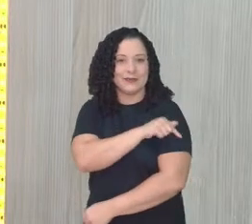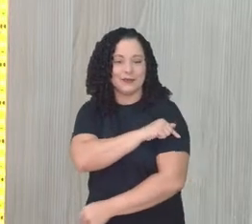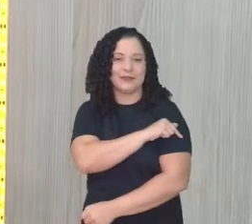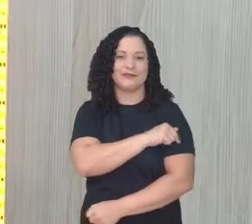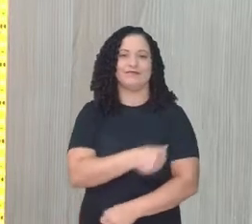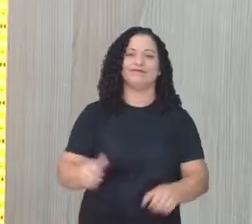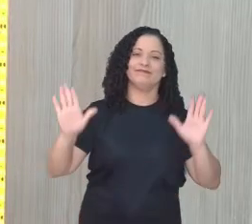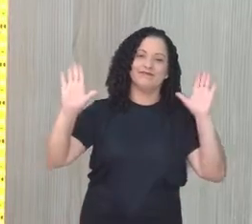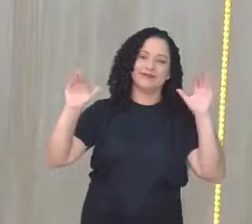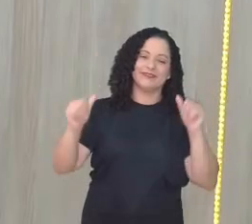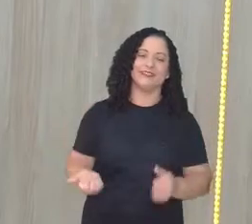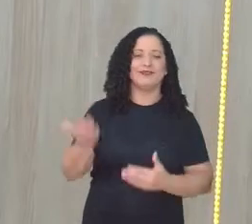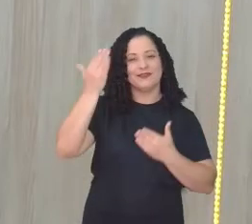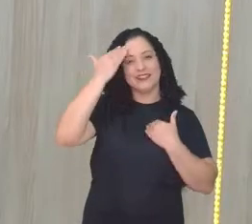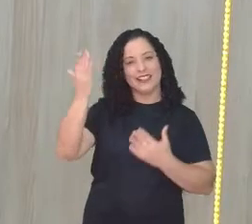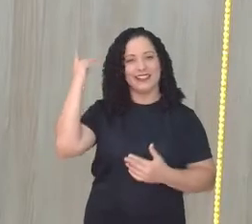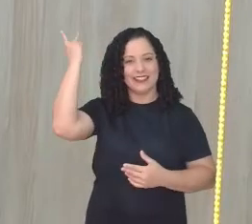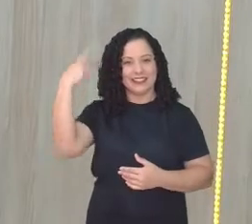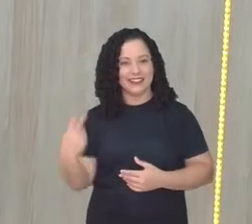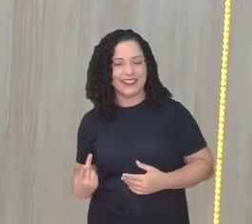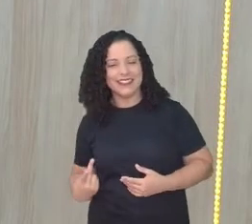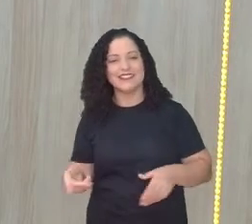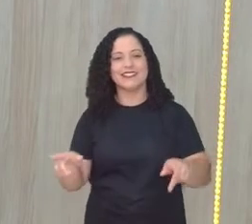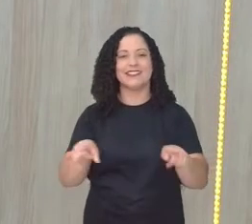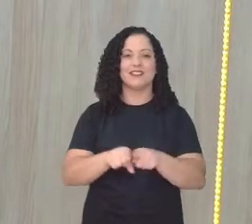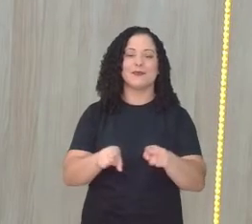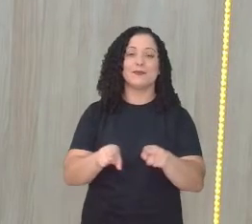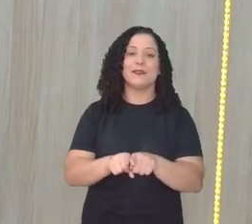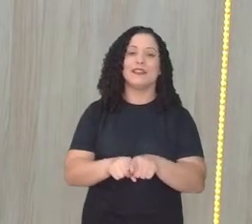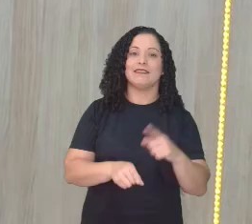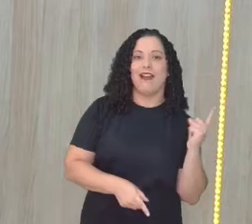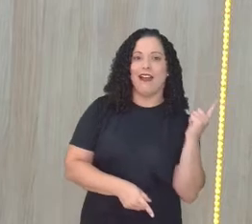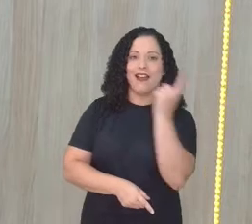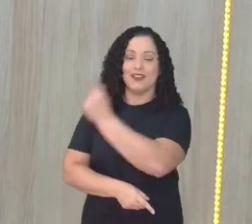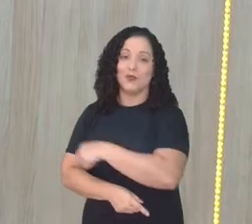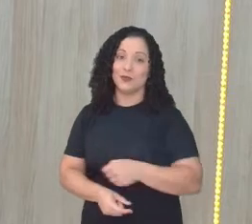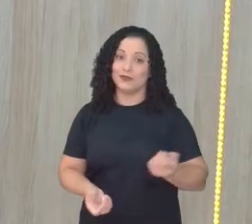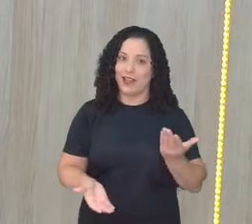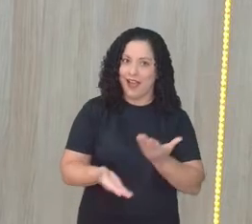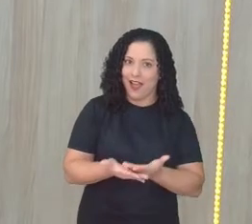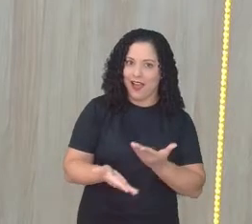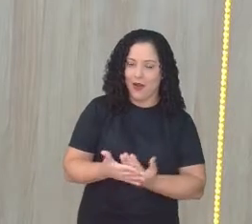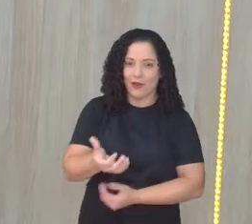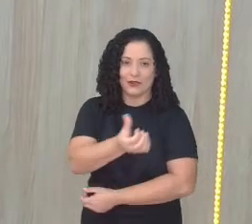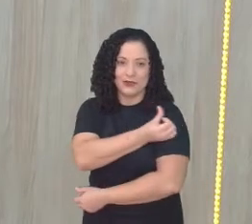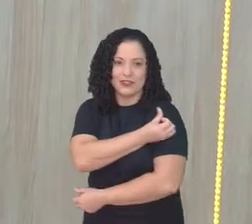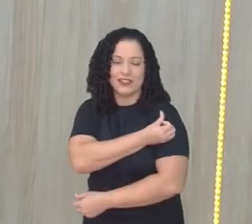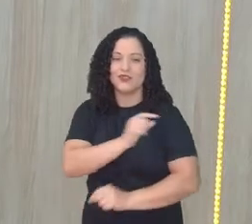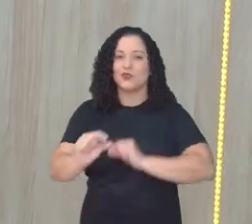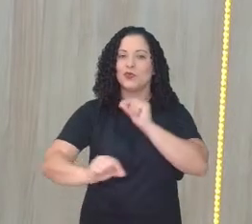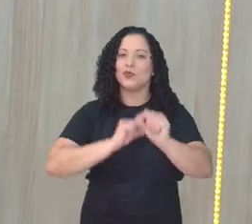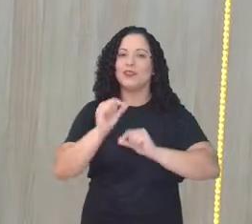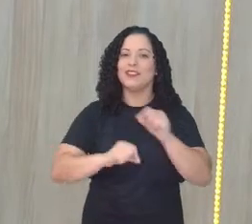segunda-feira. Tchau, tchau. Valeu, Quezinha. E como a gente saiu na aula do sexto ano, a gente se despede